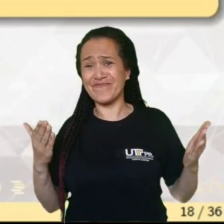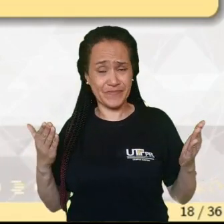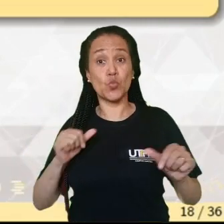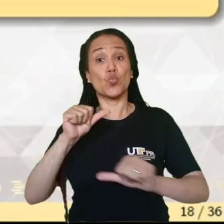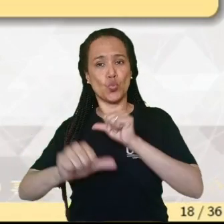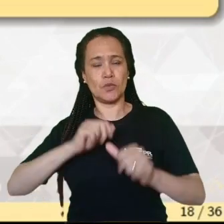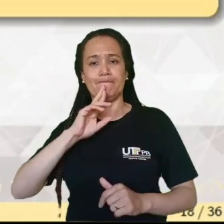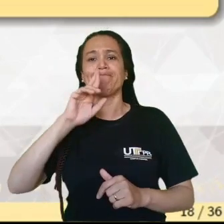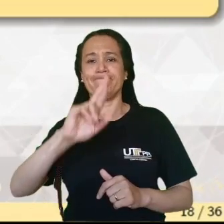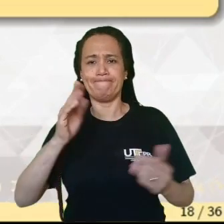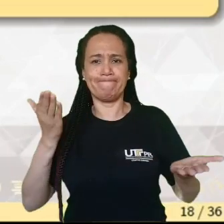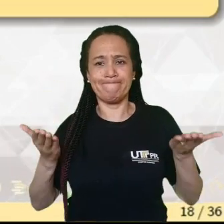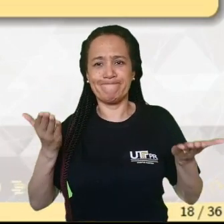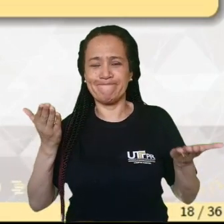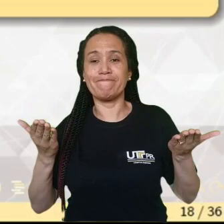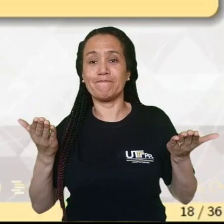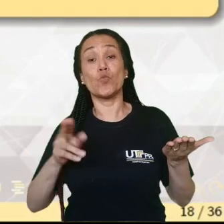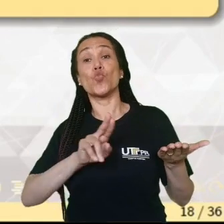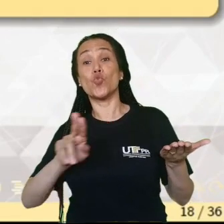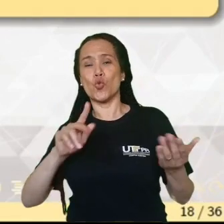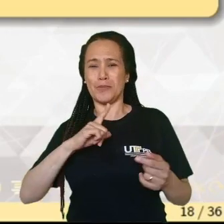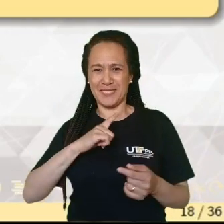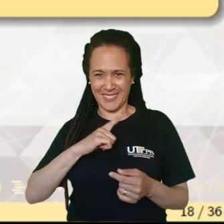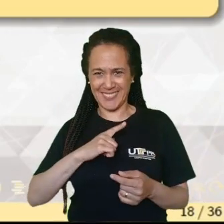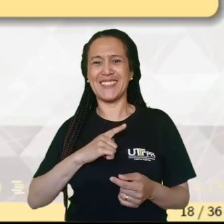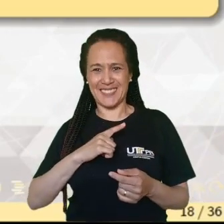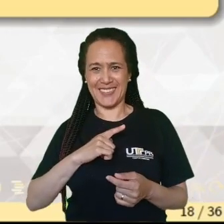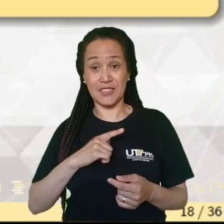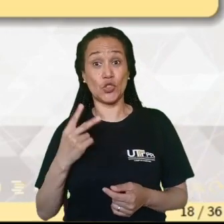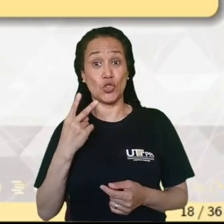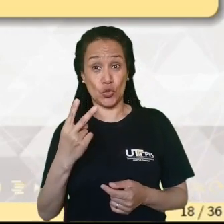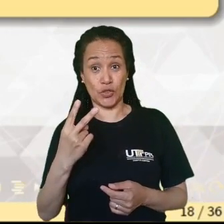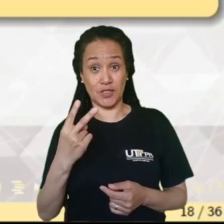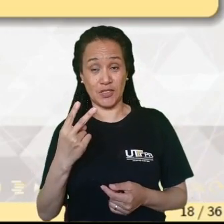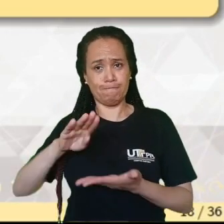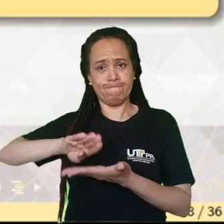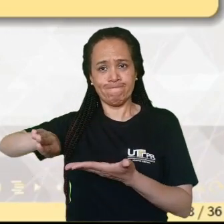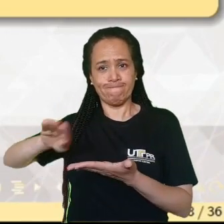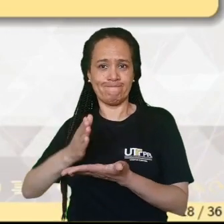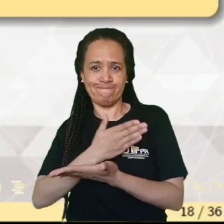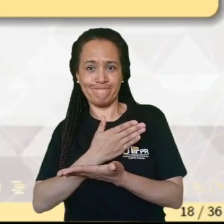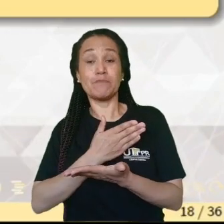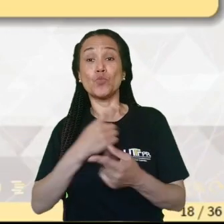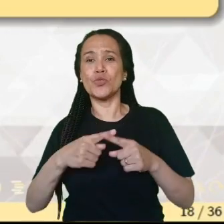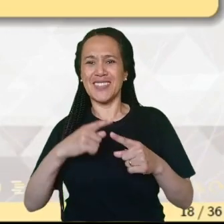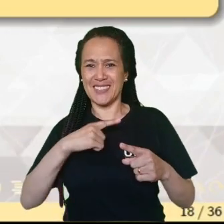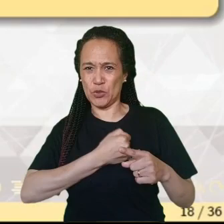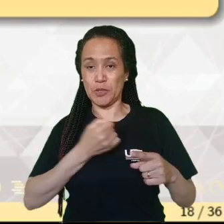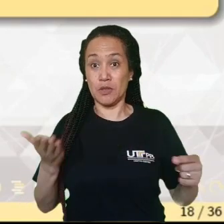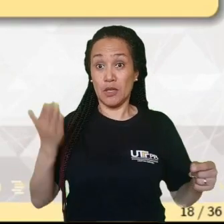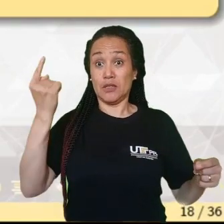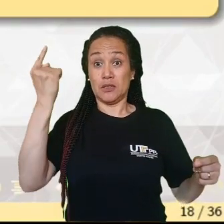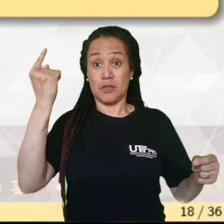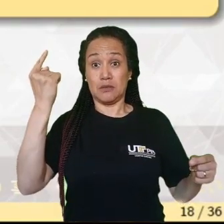sentido, temos a chamada média parada por 2p exclusões, porque você tem acima e abaixo. Então, qual